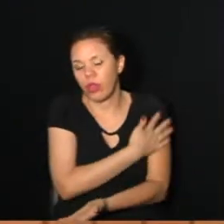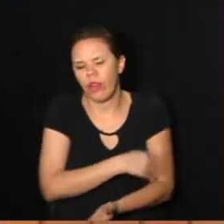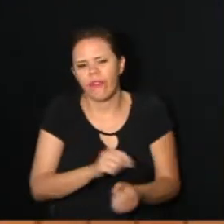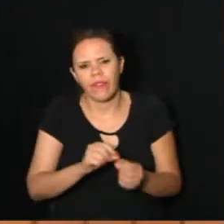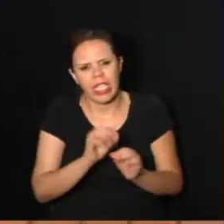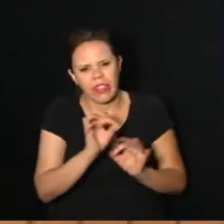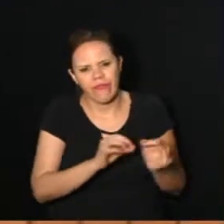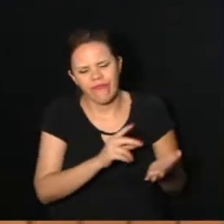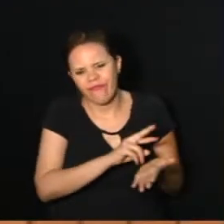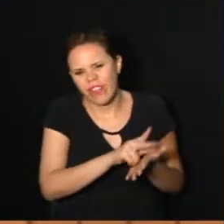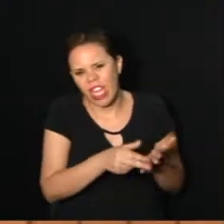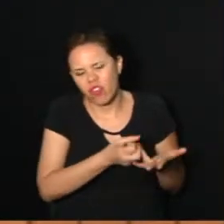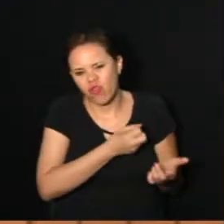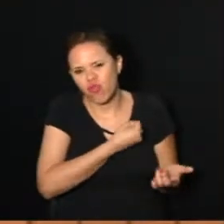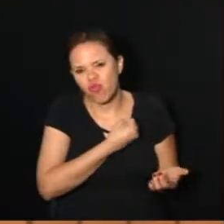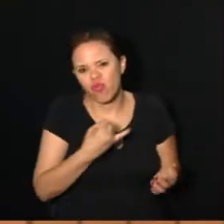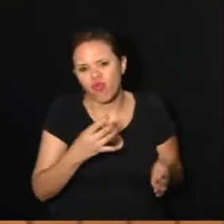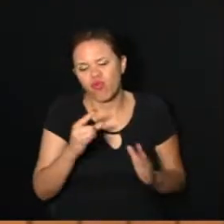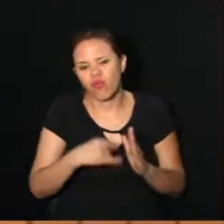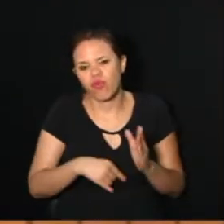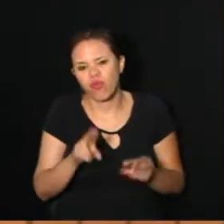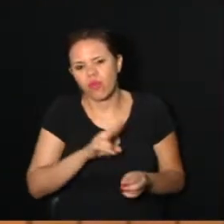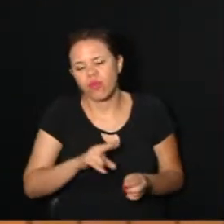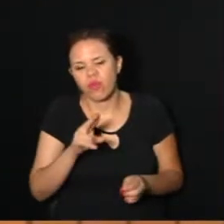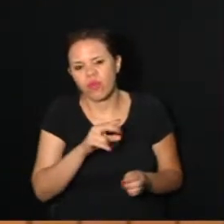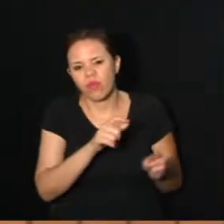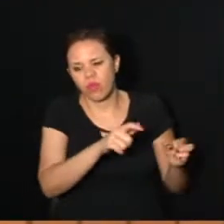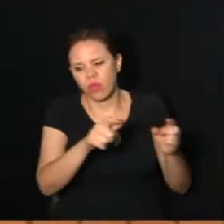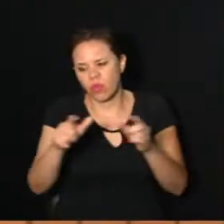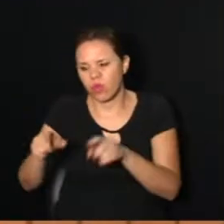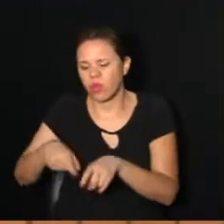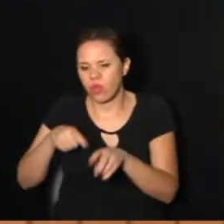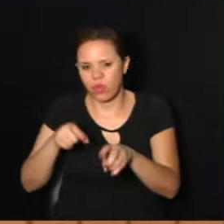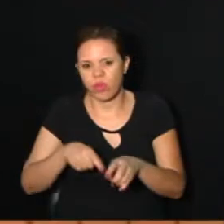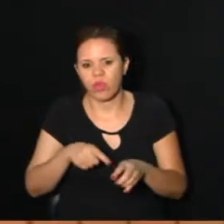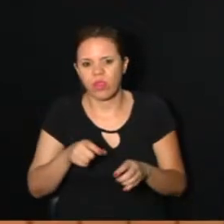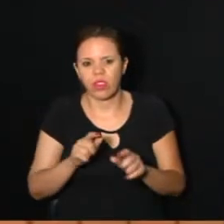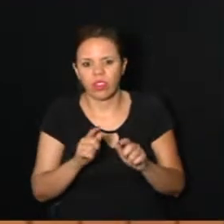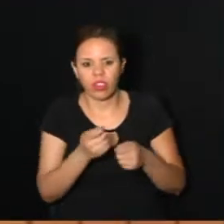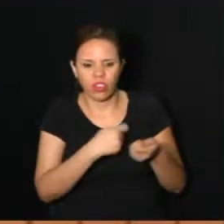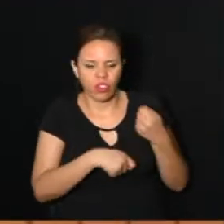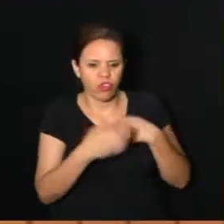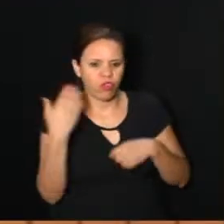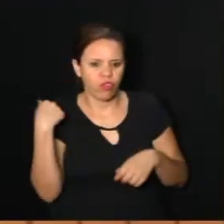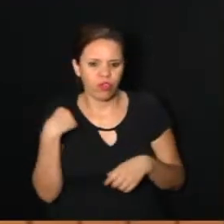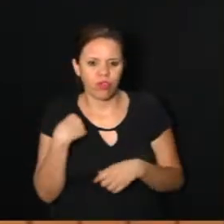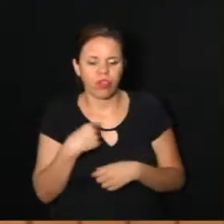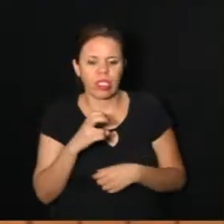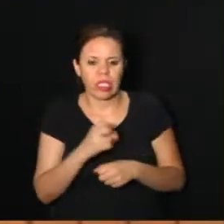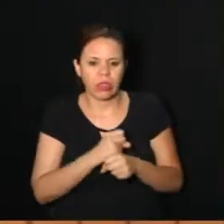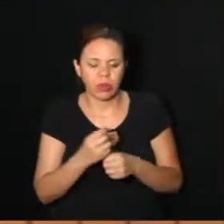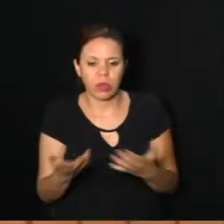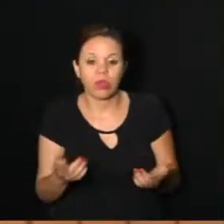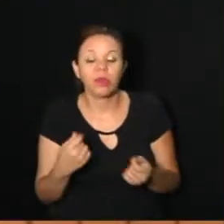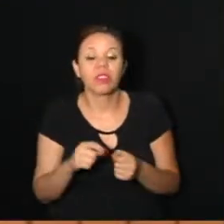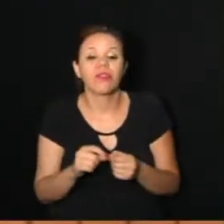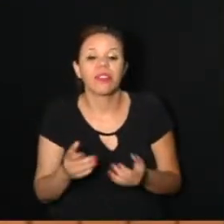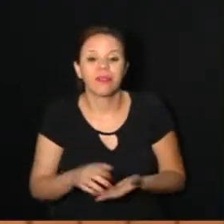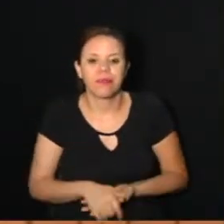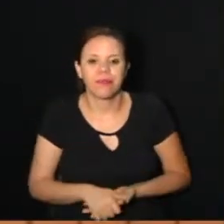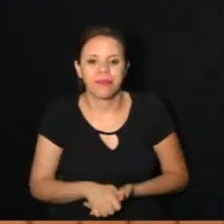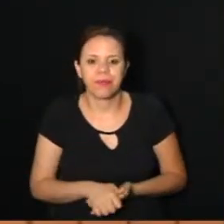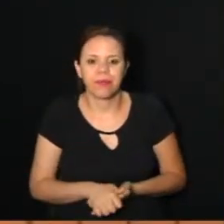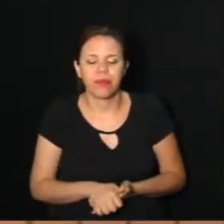inúmeros alvarás de uso e certidões de uso em áreas rurais, na gestão agora de 5 anos. O que precisa se fazer? O